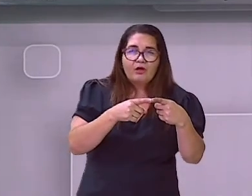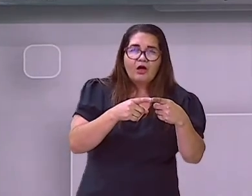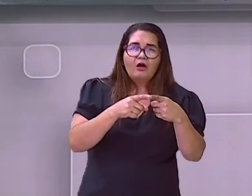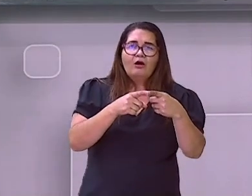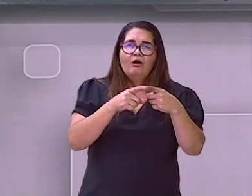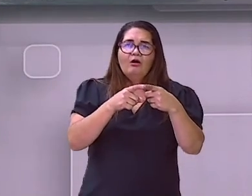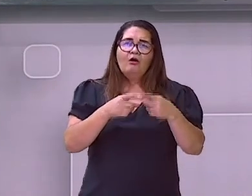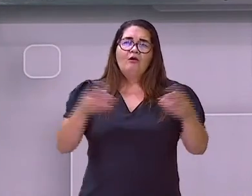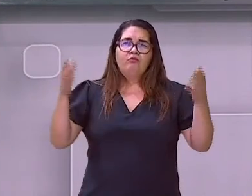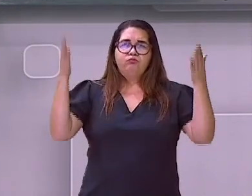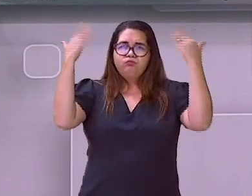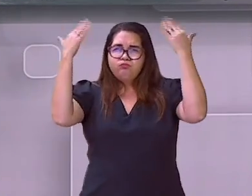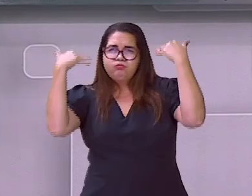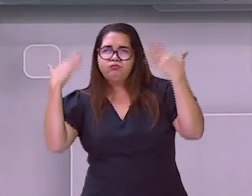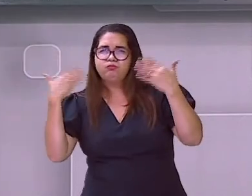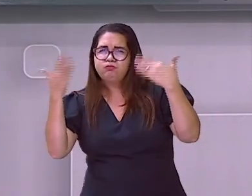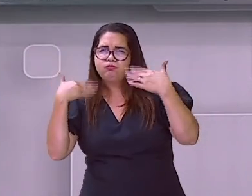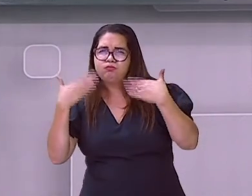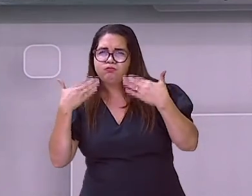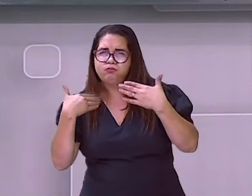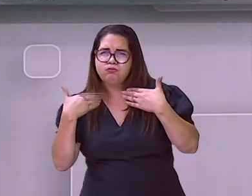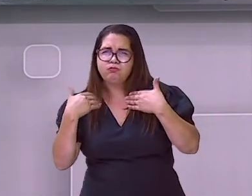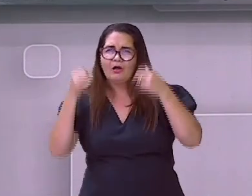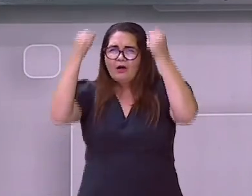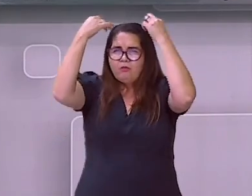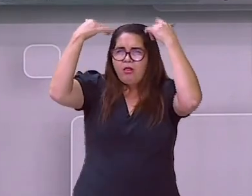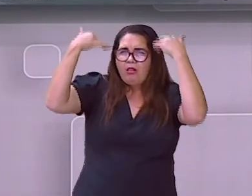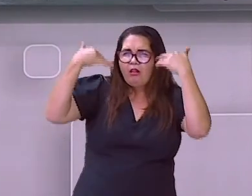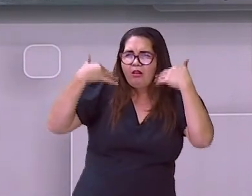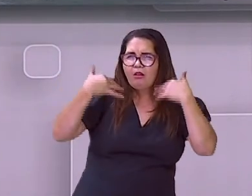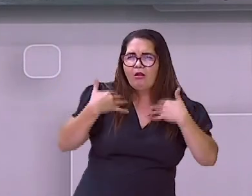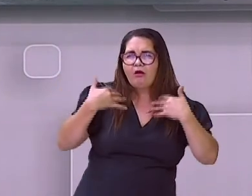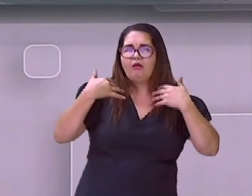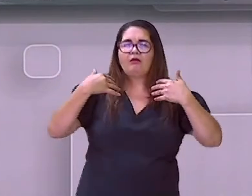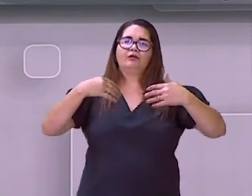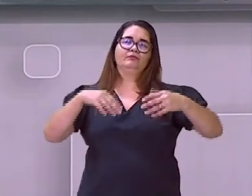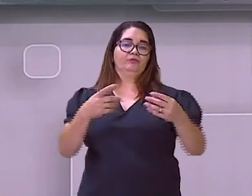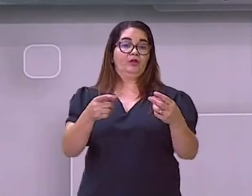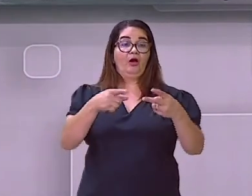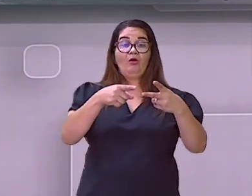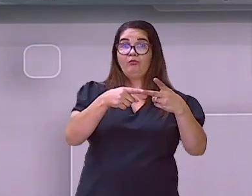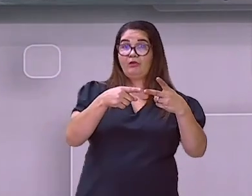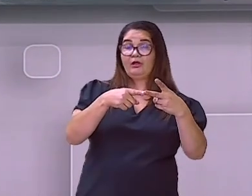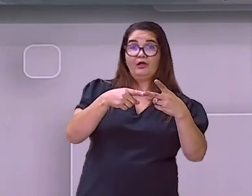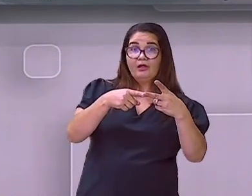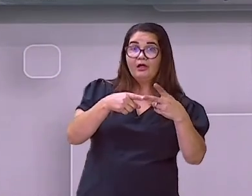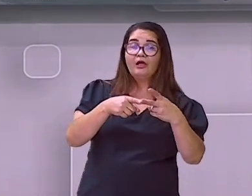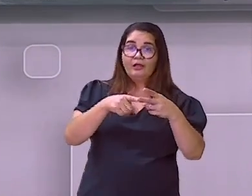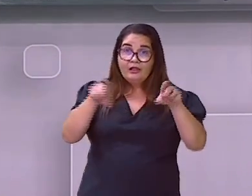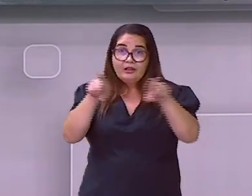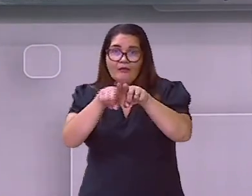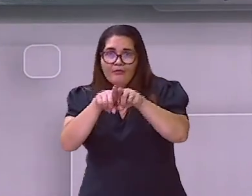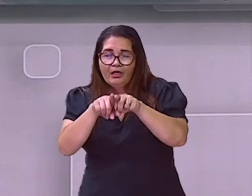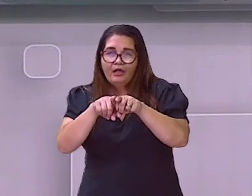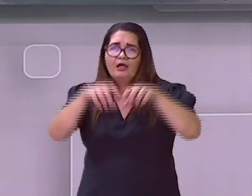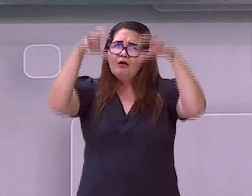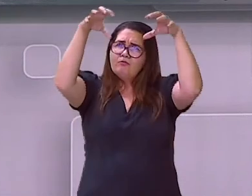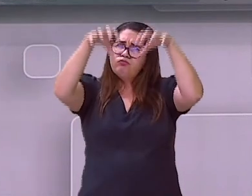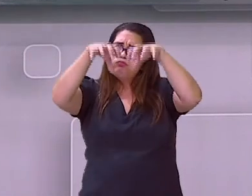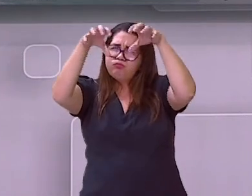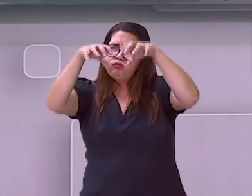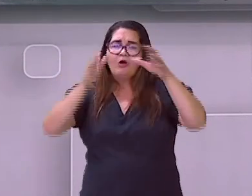inverno mais seco. Percebam que a gente não tem chuva nesse período que vai de